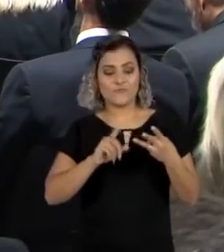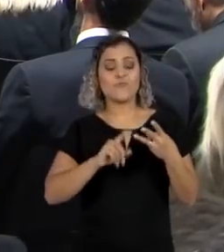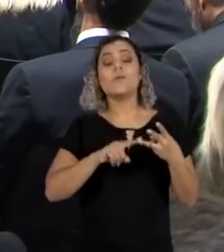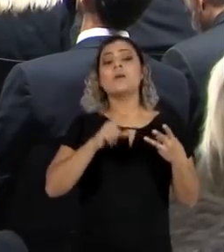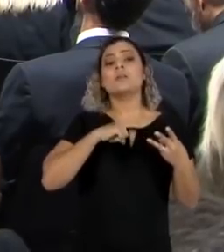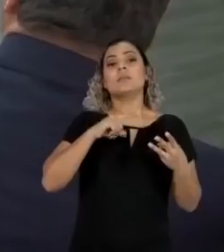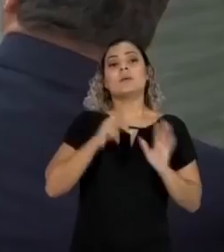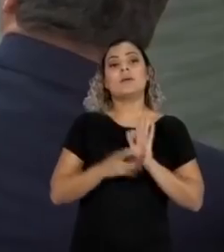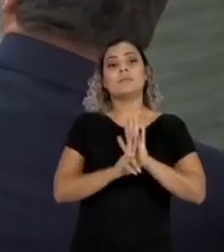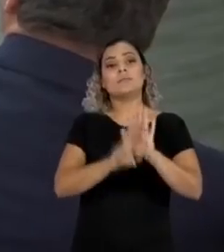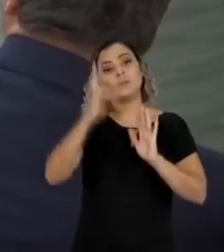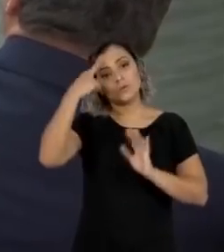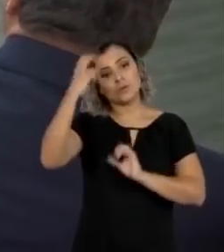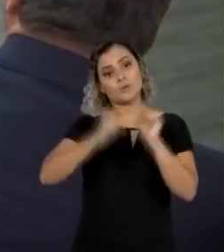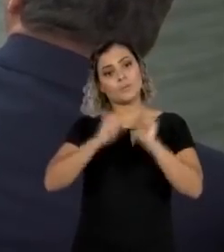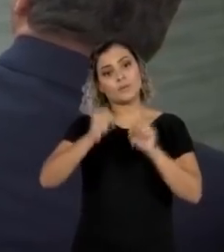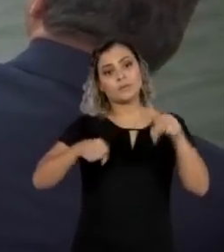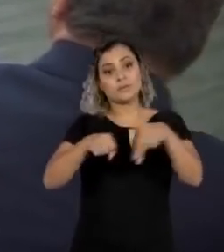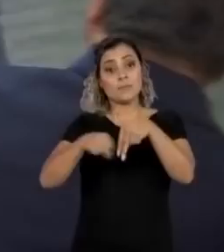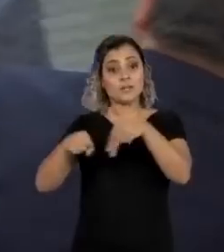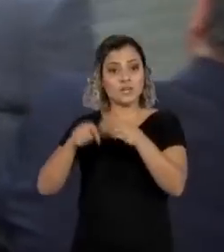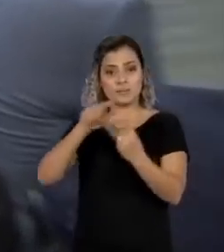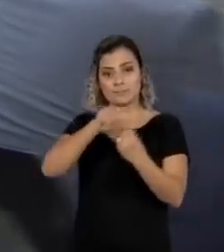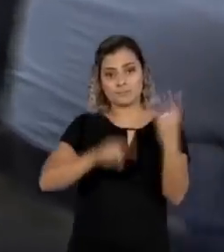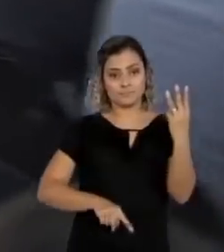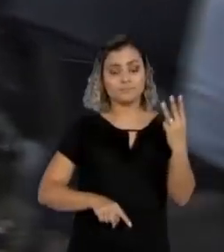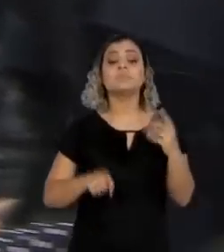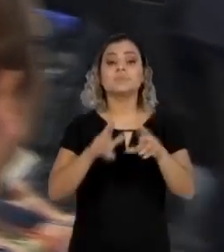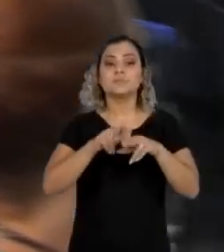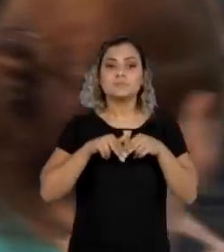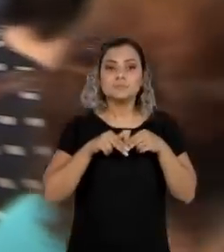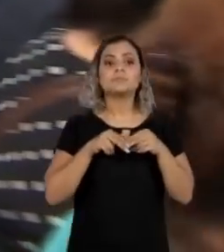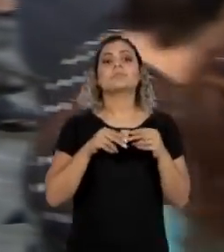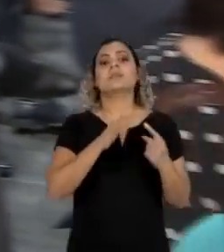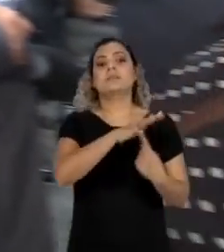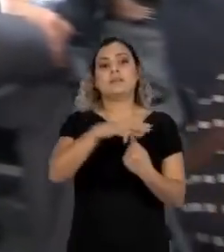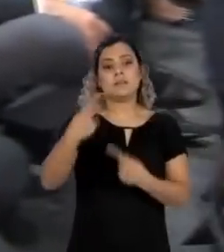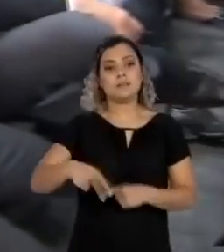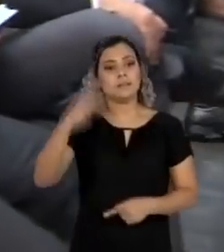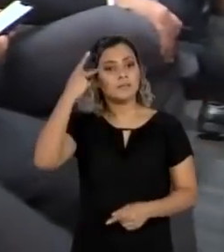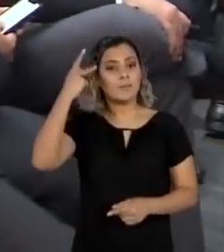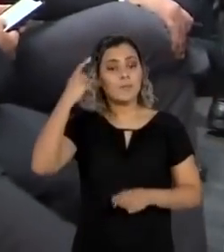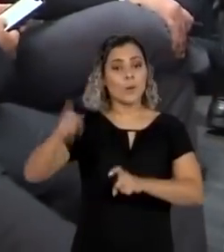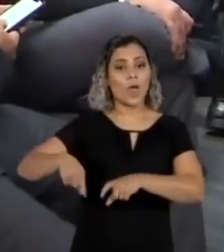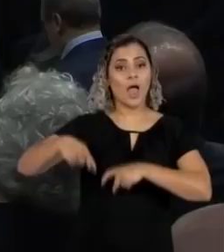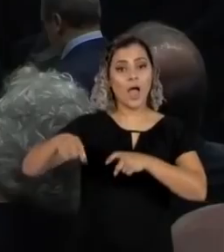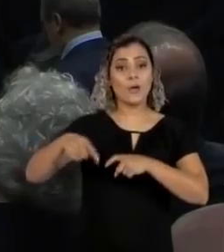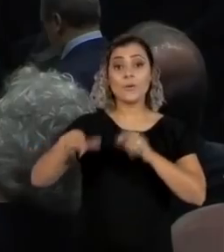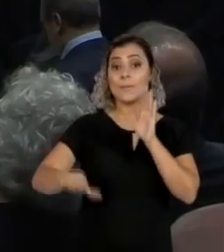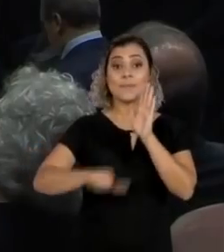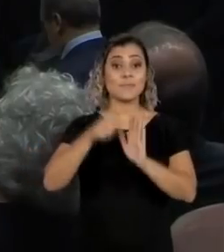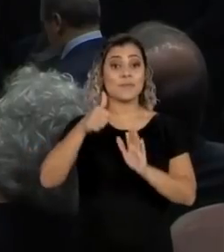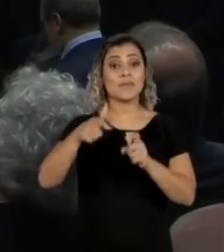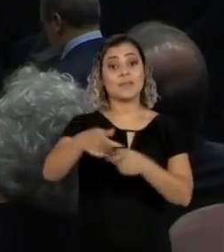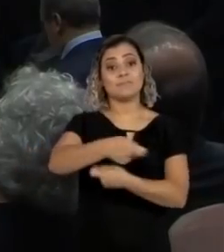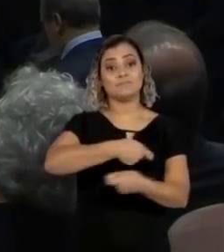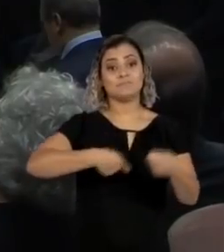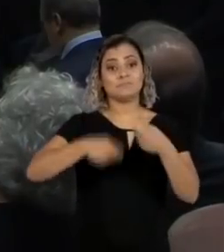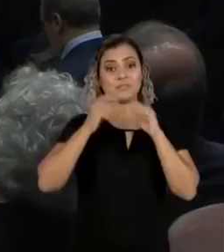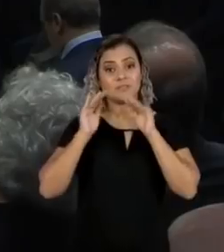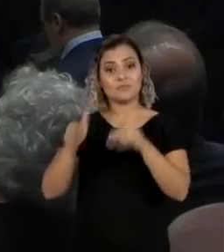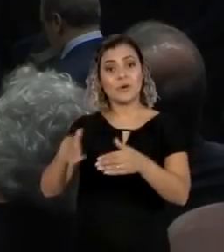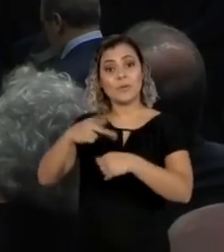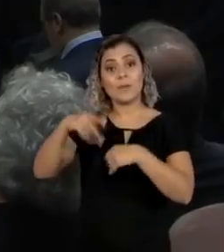empresários e representantes de embaixadas. A Agro Expo International São Paulo é a primeira feira de negócios com foco no